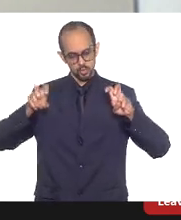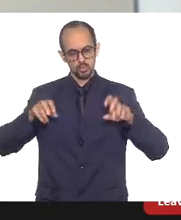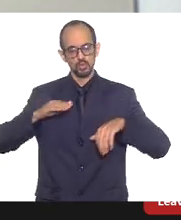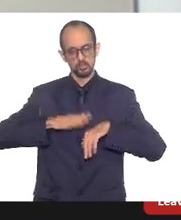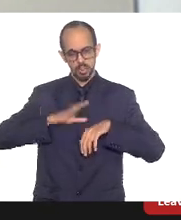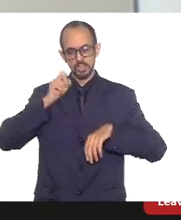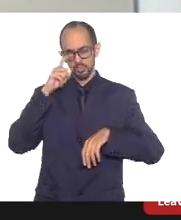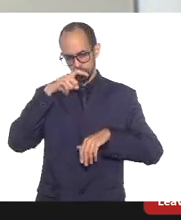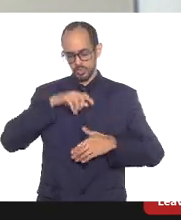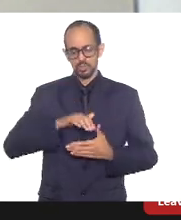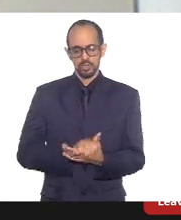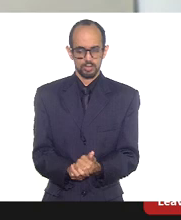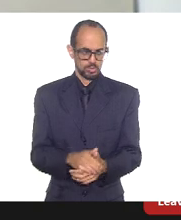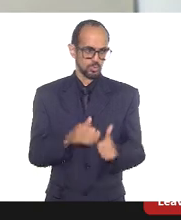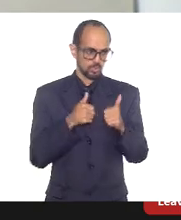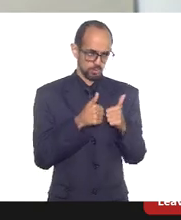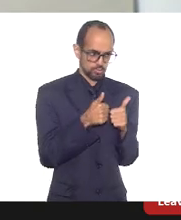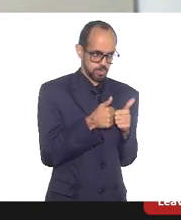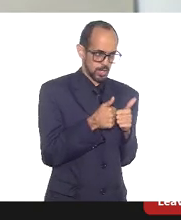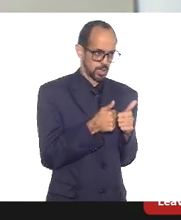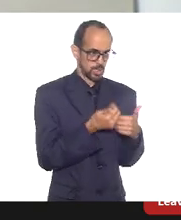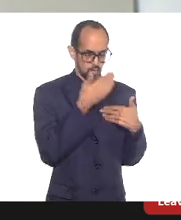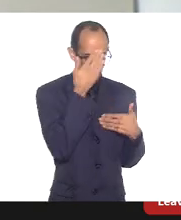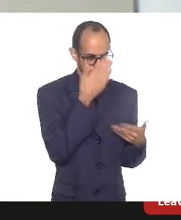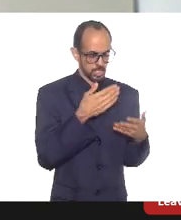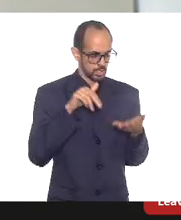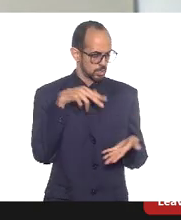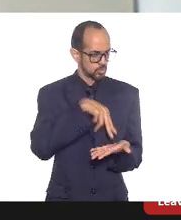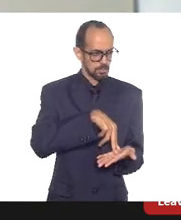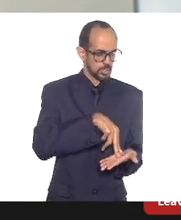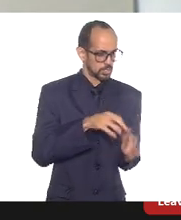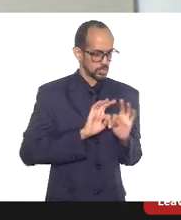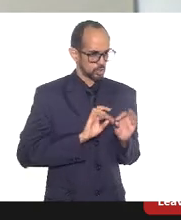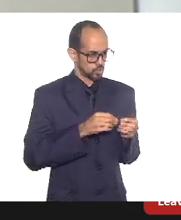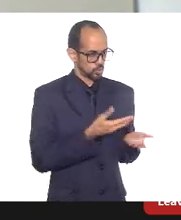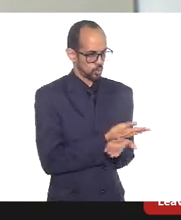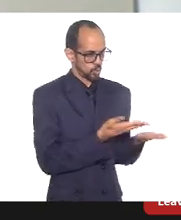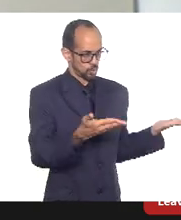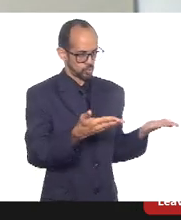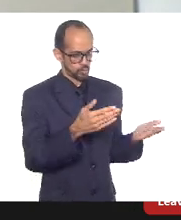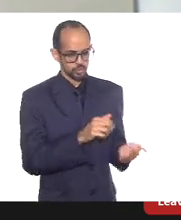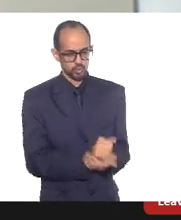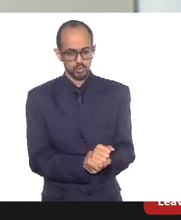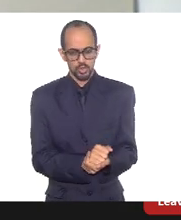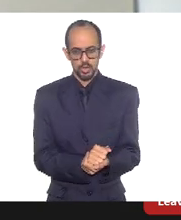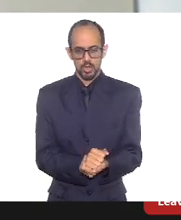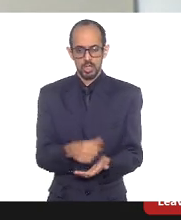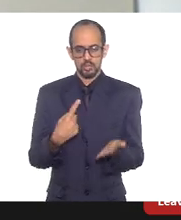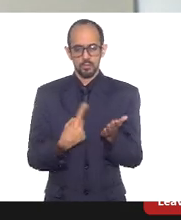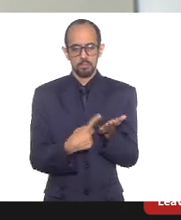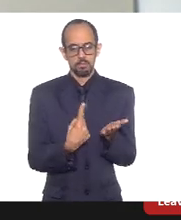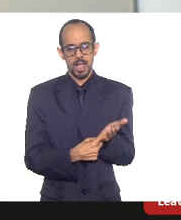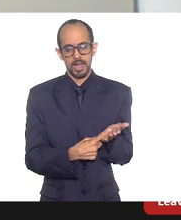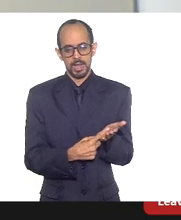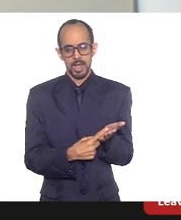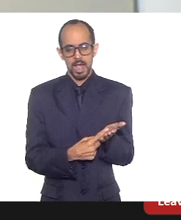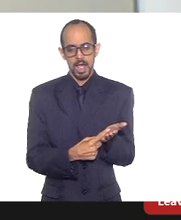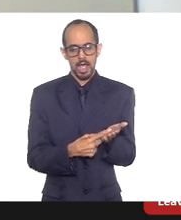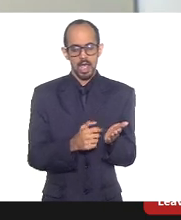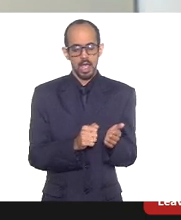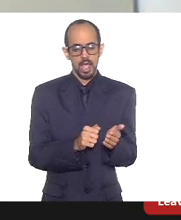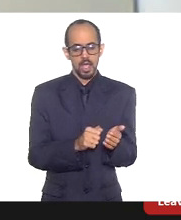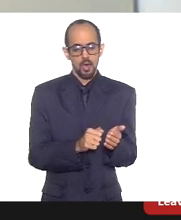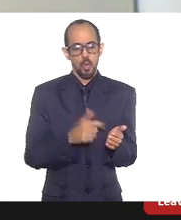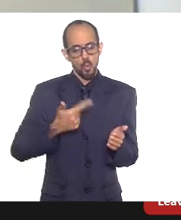Tá bom? Okay. Então, agradeço a presença de todas e todos. vamos marcar, né, então, uma série de